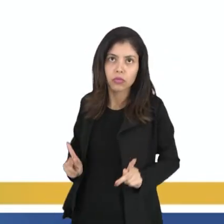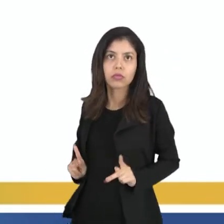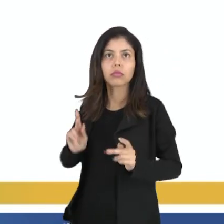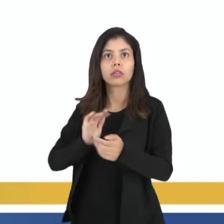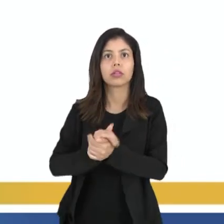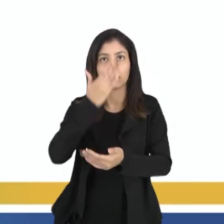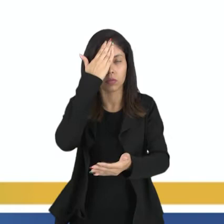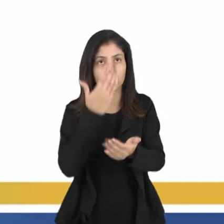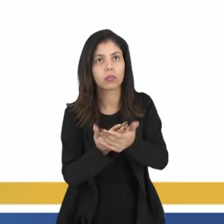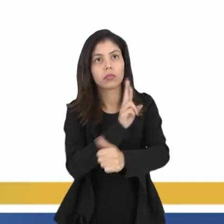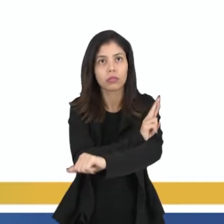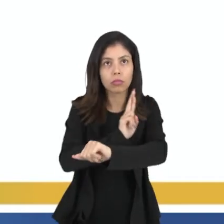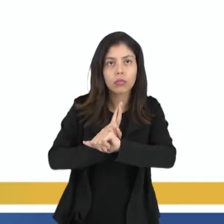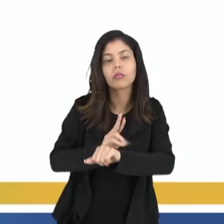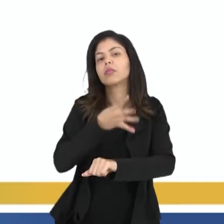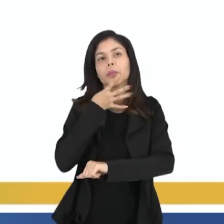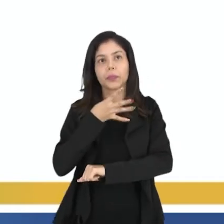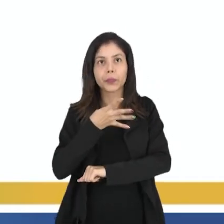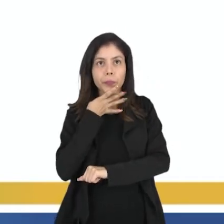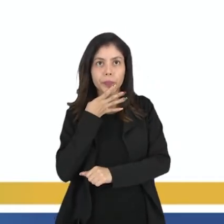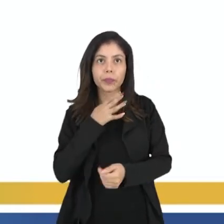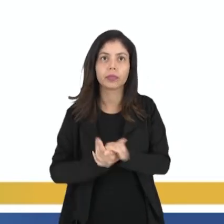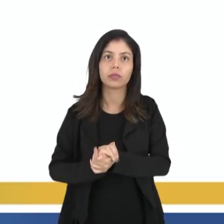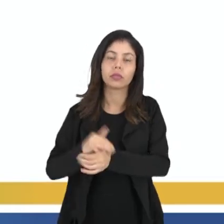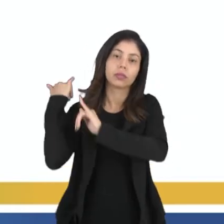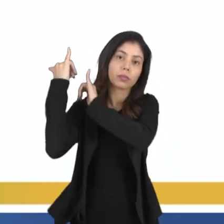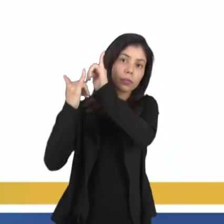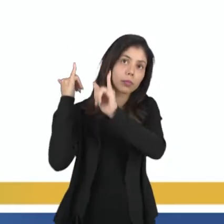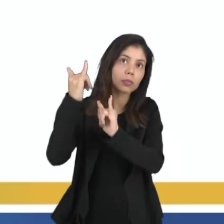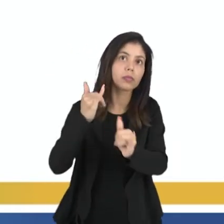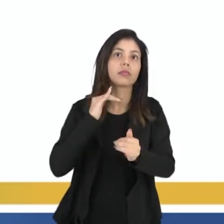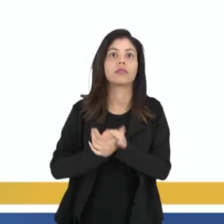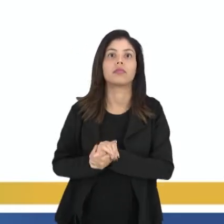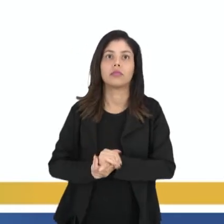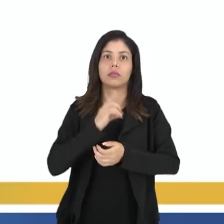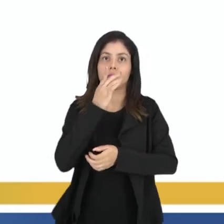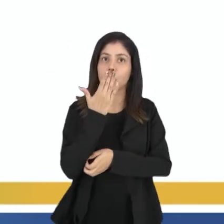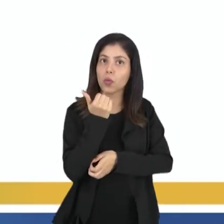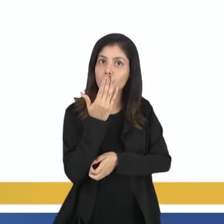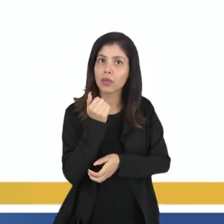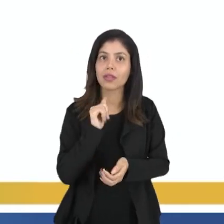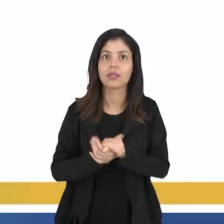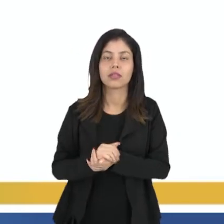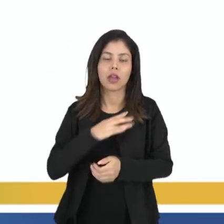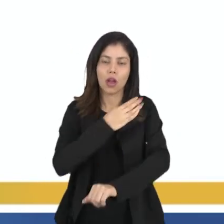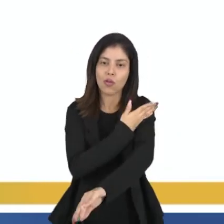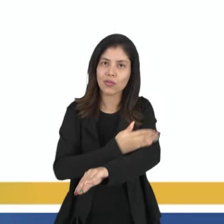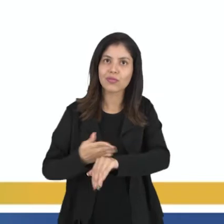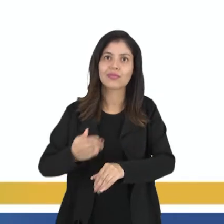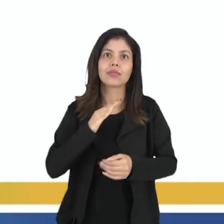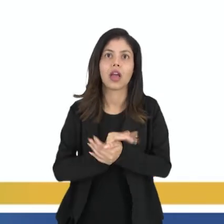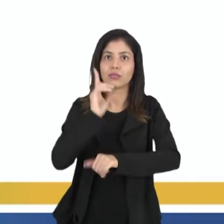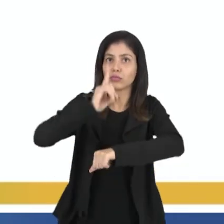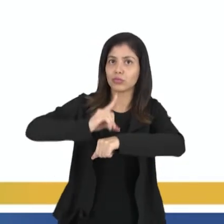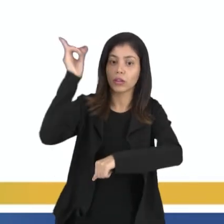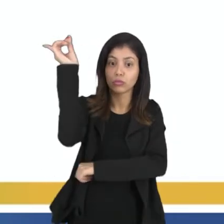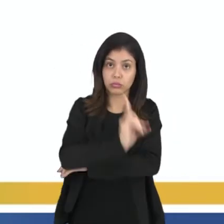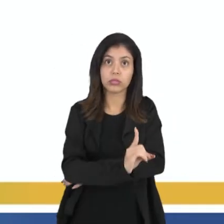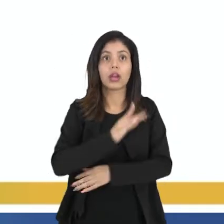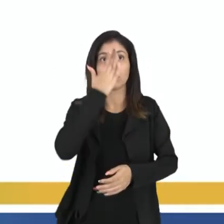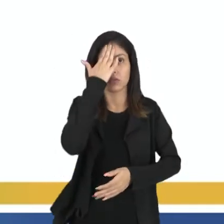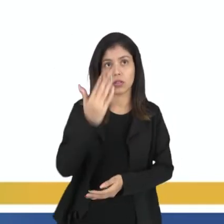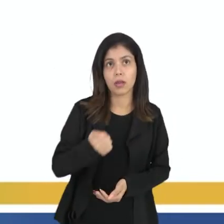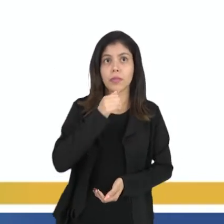comportamento, crenças, religião, conhecimentos, lendas, culinária, costumes, direito,